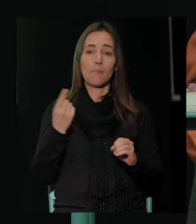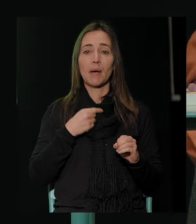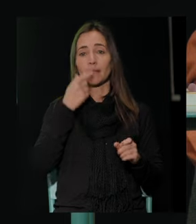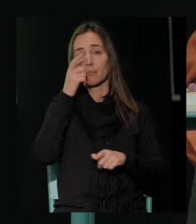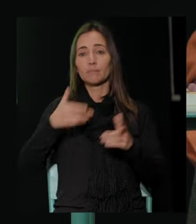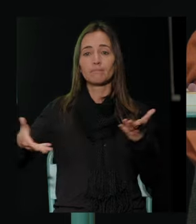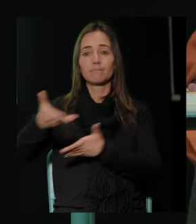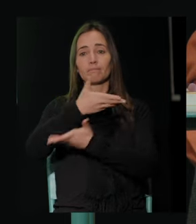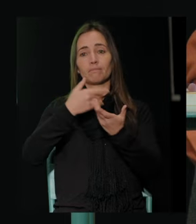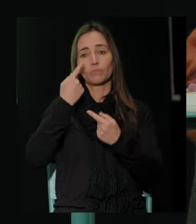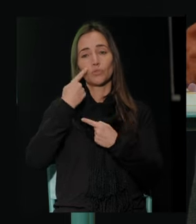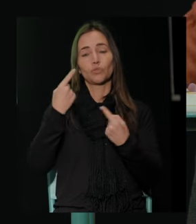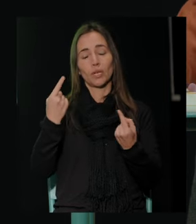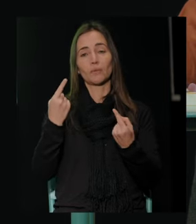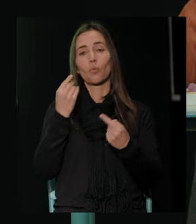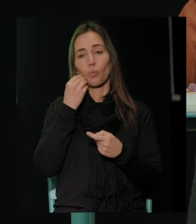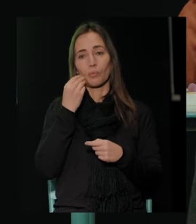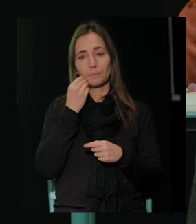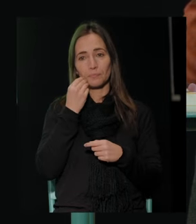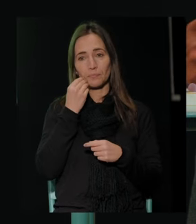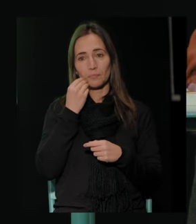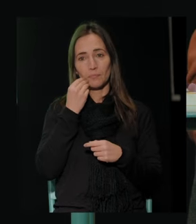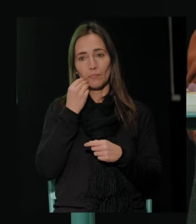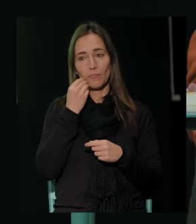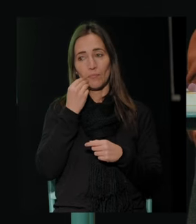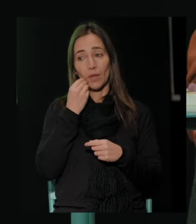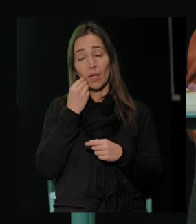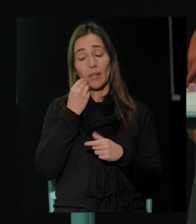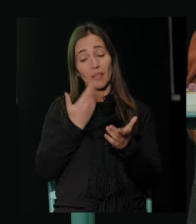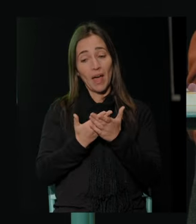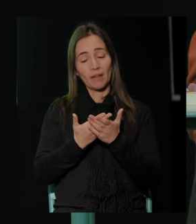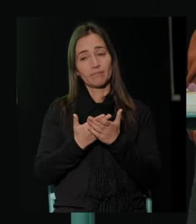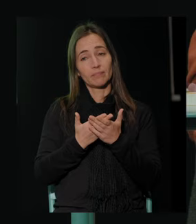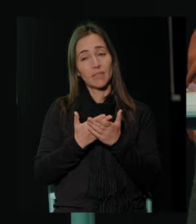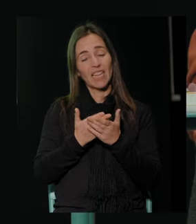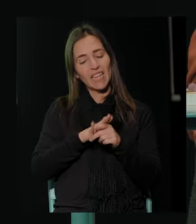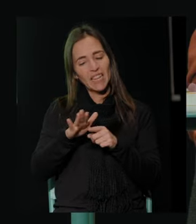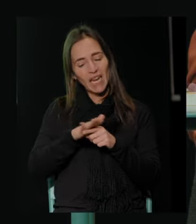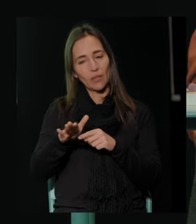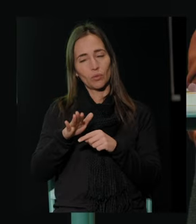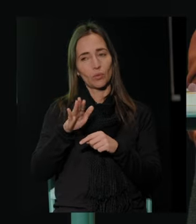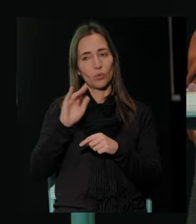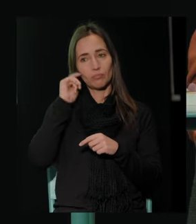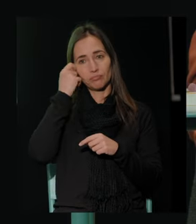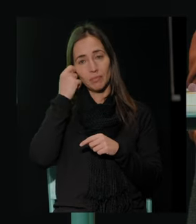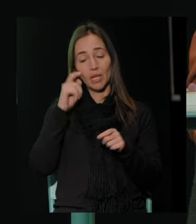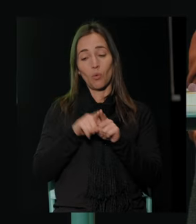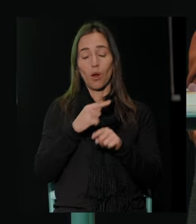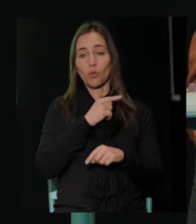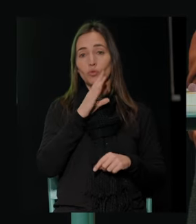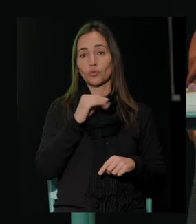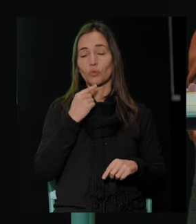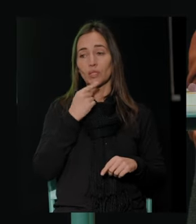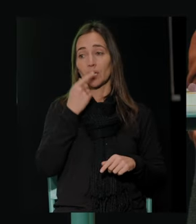pessoas e mostrar como é que algo os vai afetar diretamente. E um bocado o que o João está a dizer é